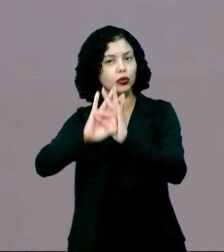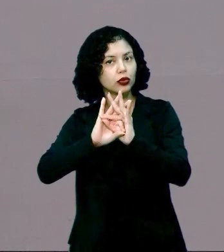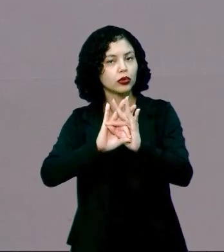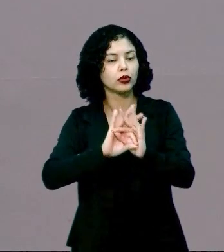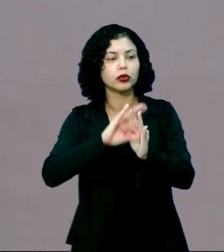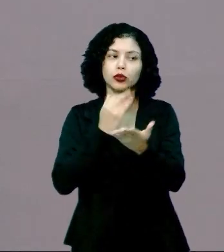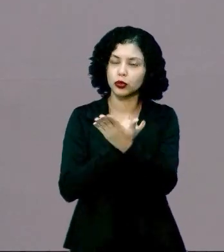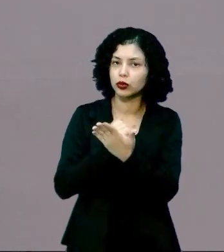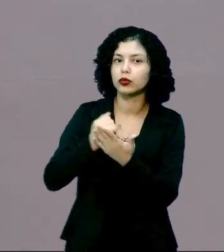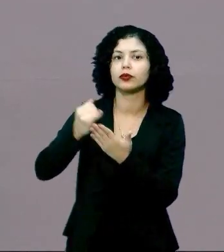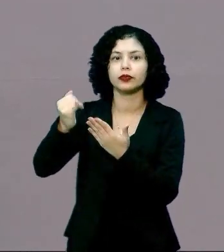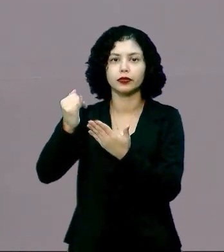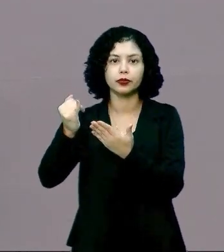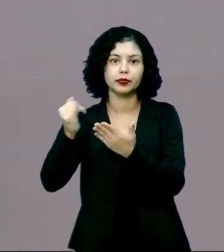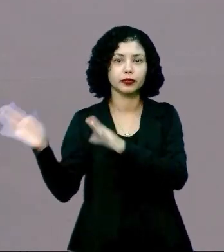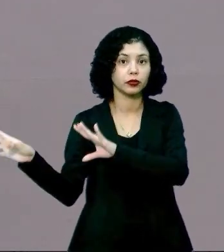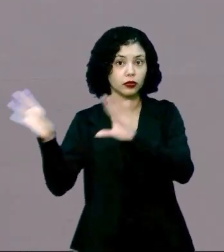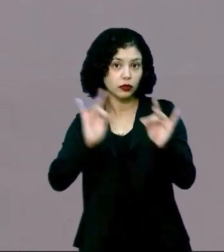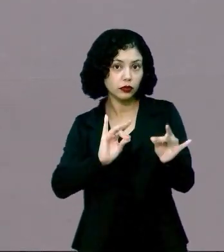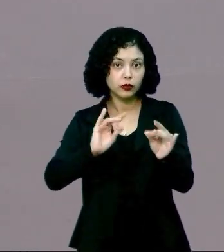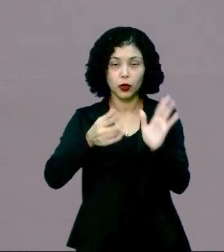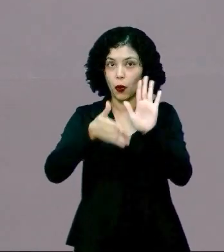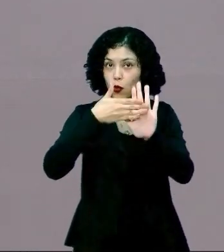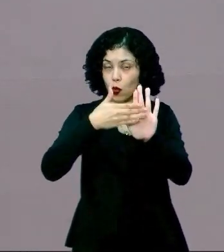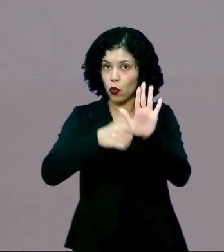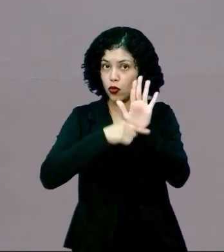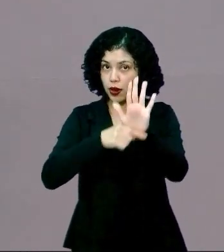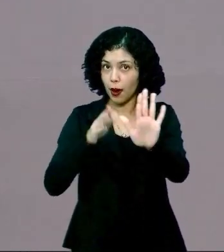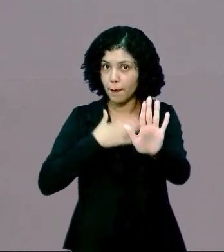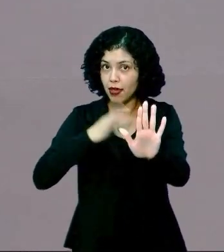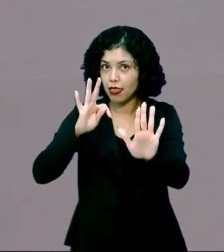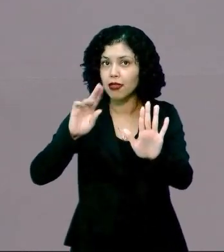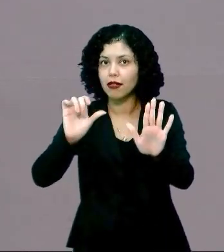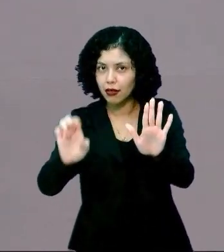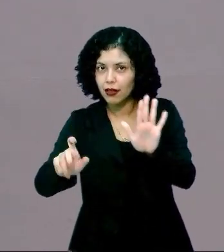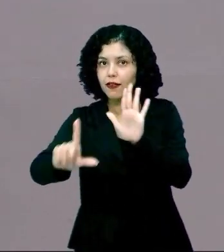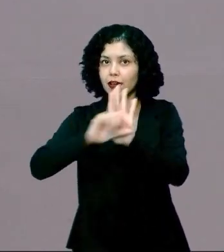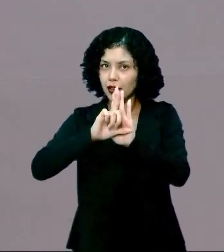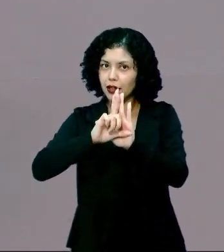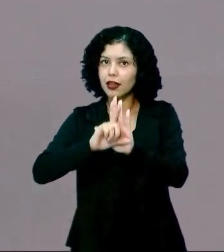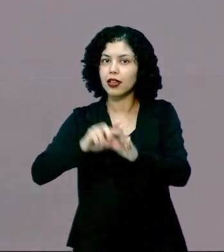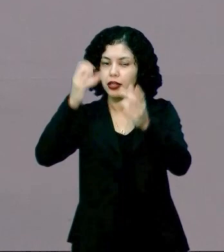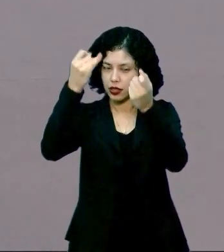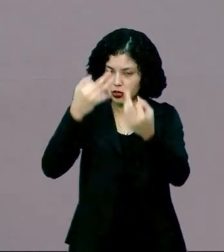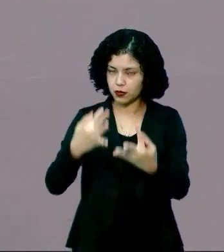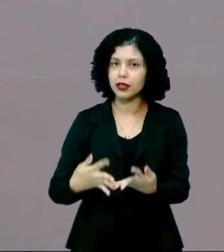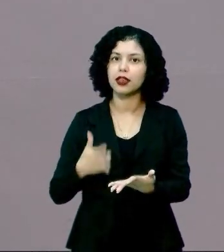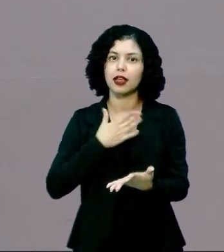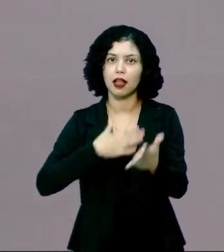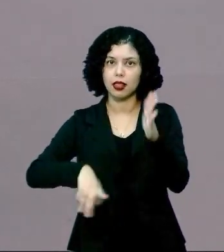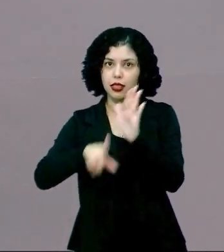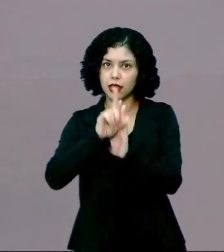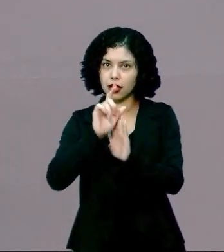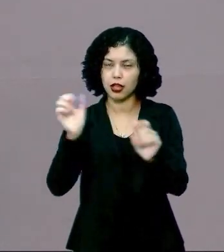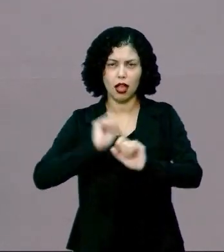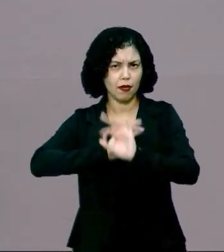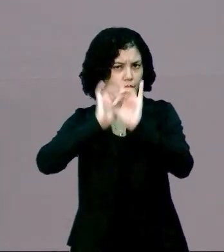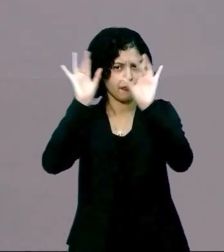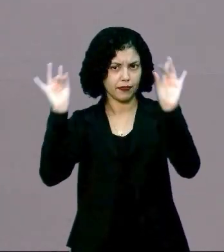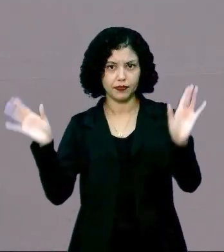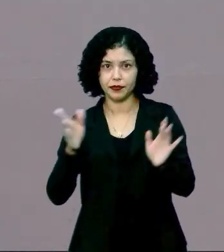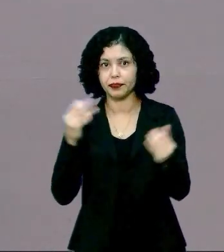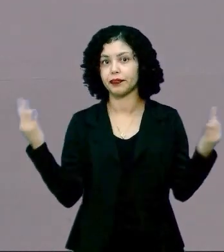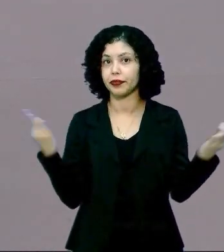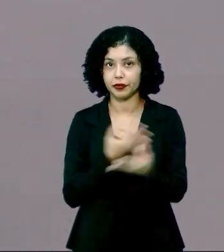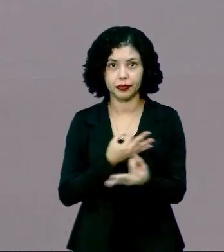eu introduzi, eu comprovei a minha tese, falei da lei, eu contextualizei e eu concluí. Brilhei. Aí o meu